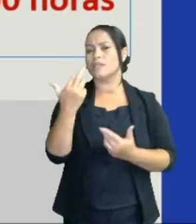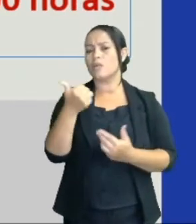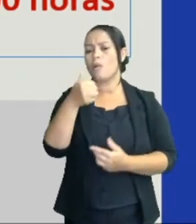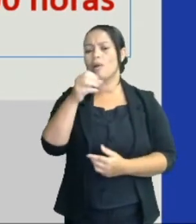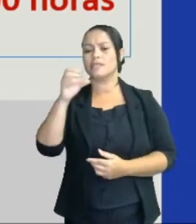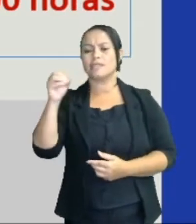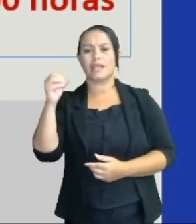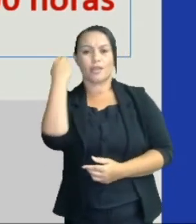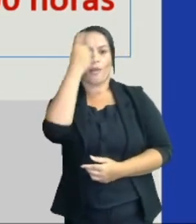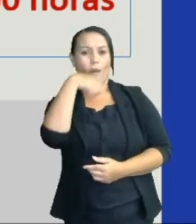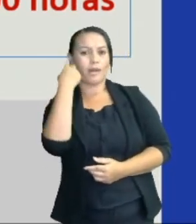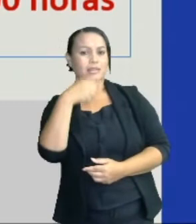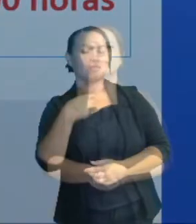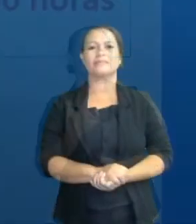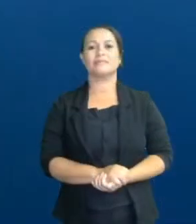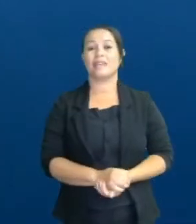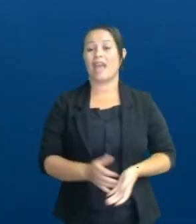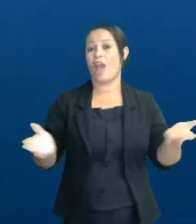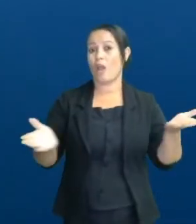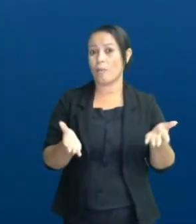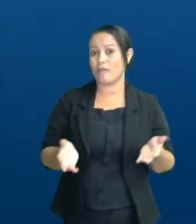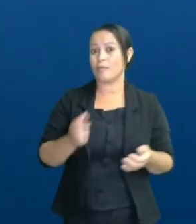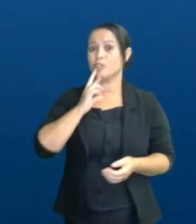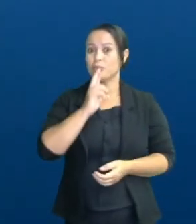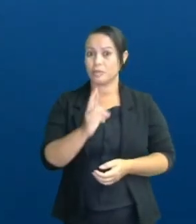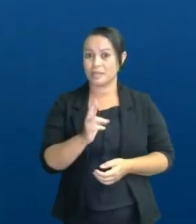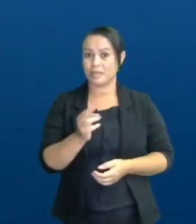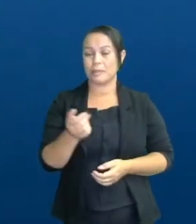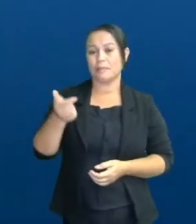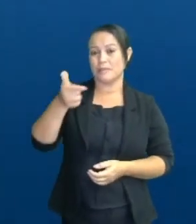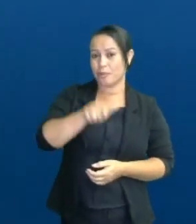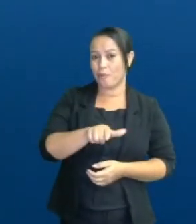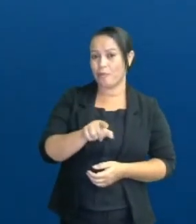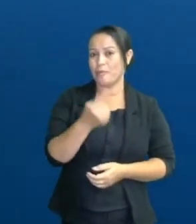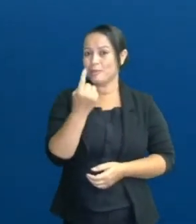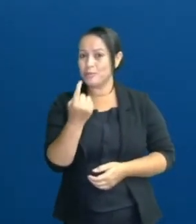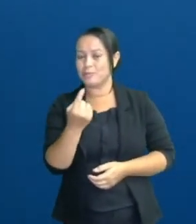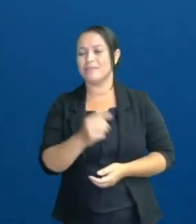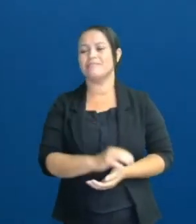igual a 100 horas. Vamos responder mais uma?